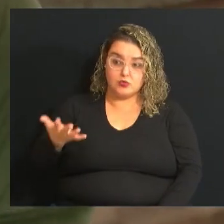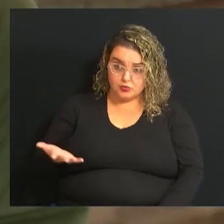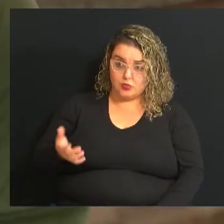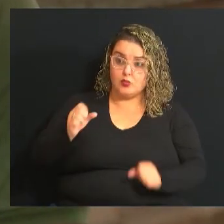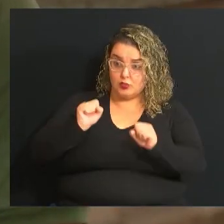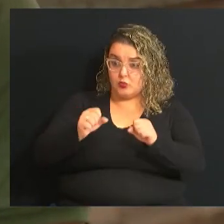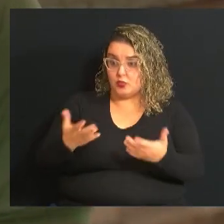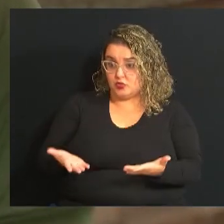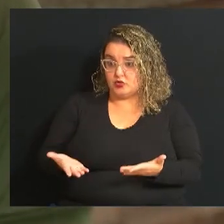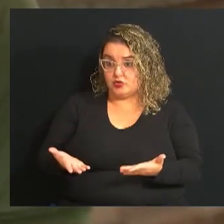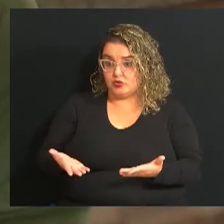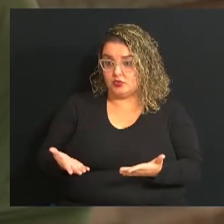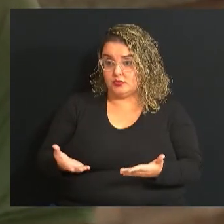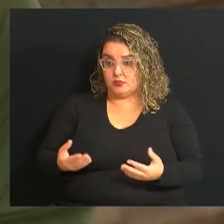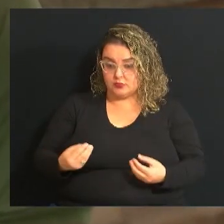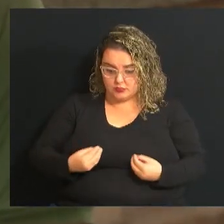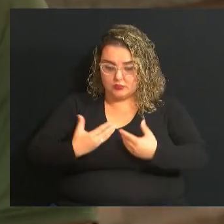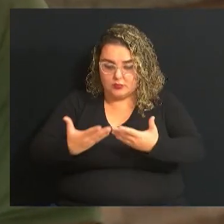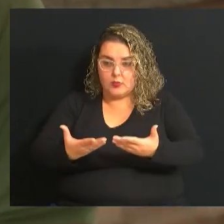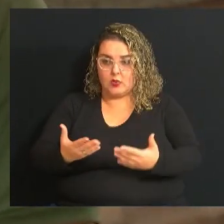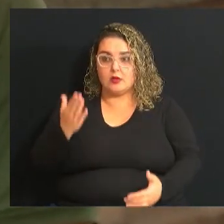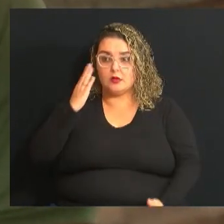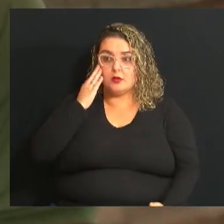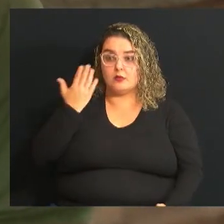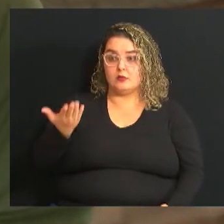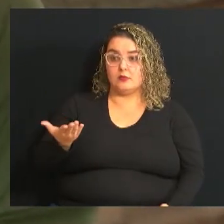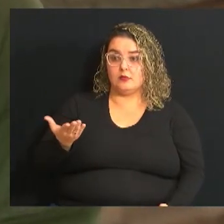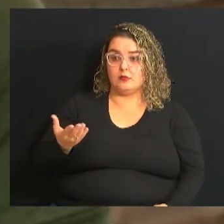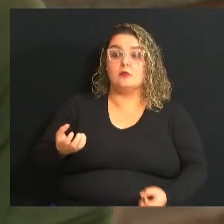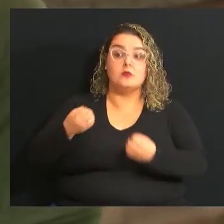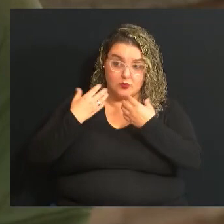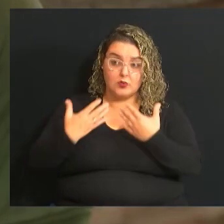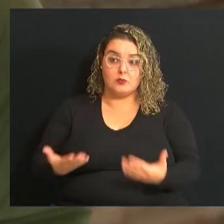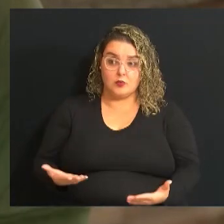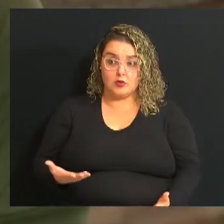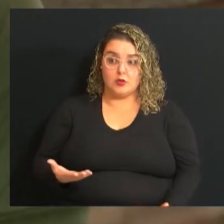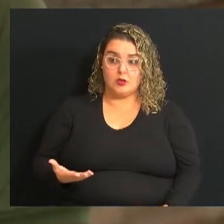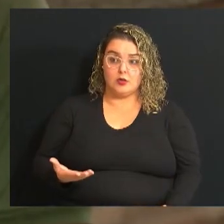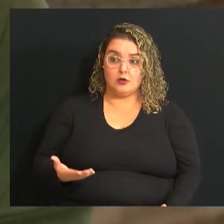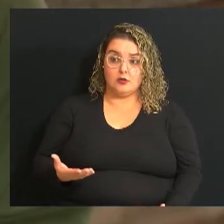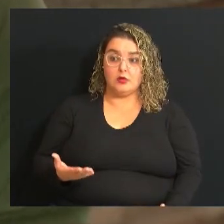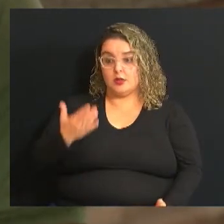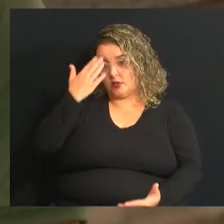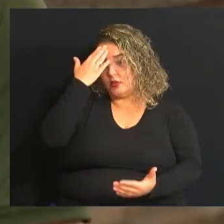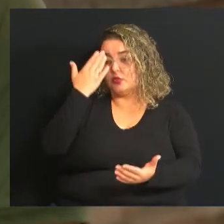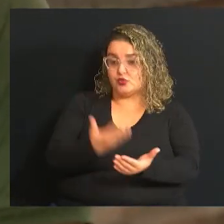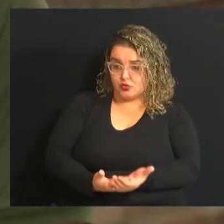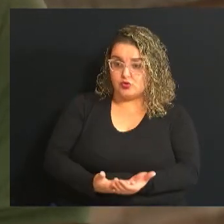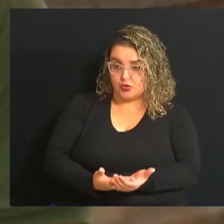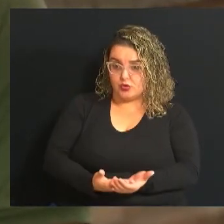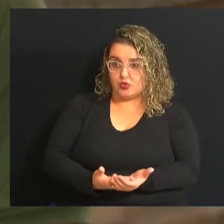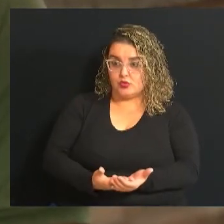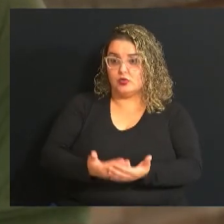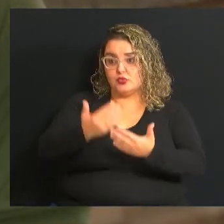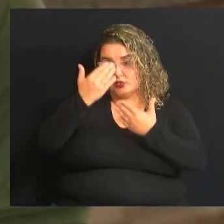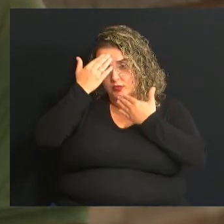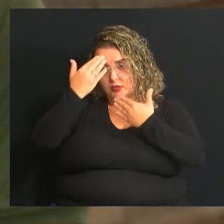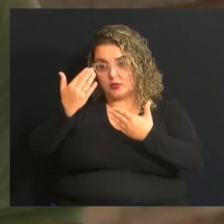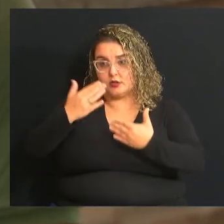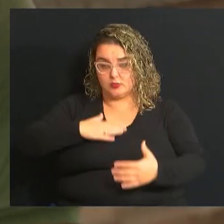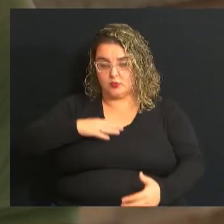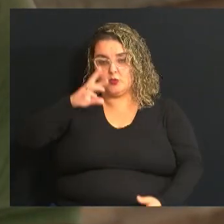2, 3, 4, 5 vezes, não importa, essas condições precisam estar dispostas. Se ocorrerá